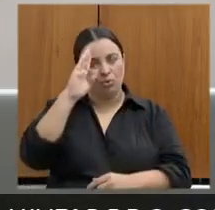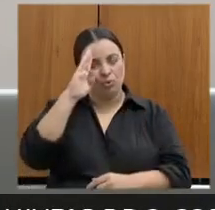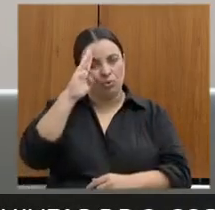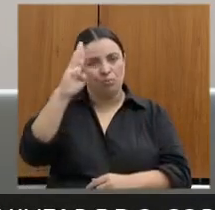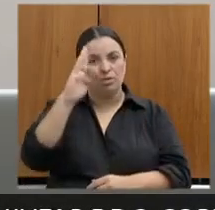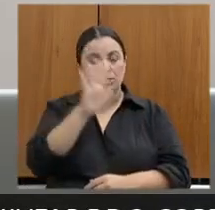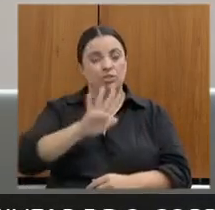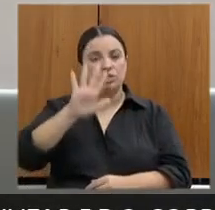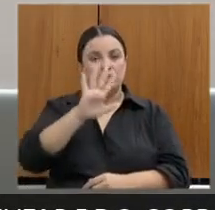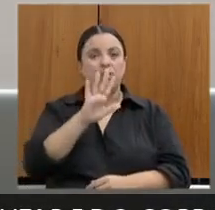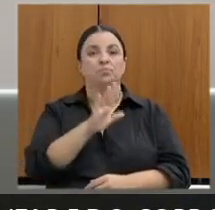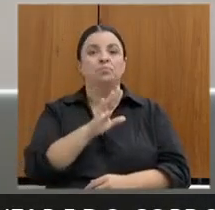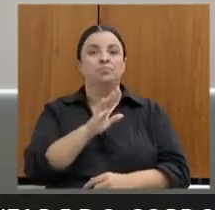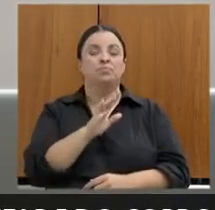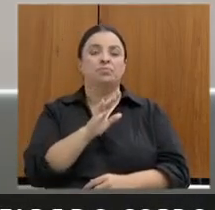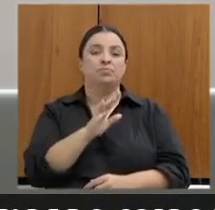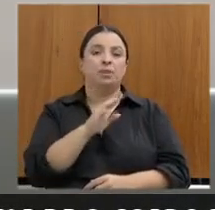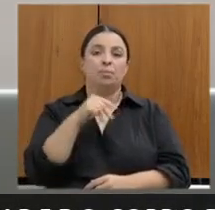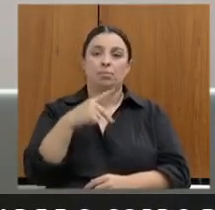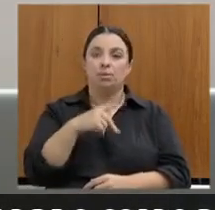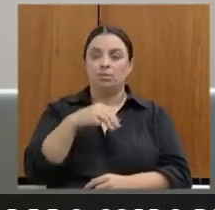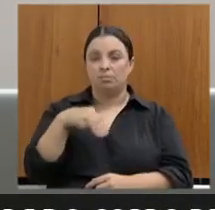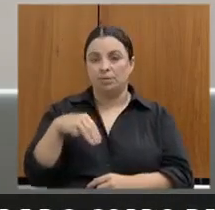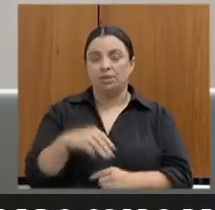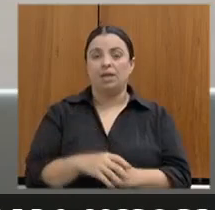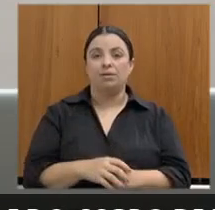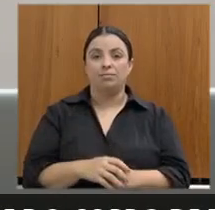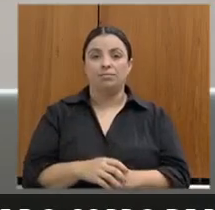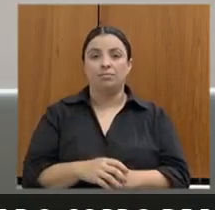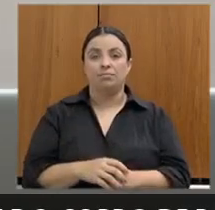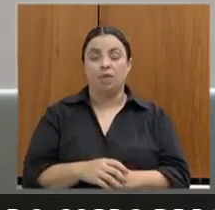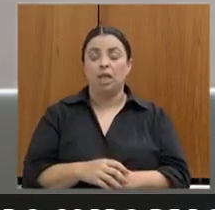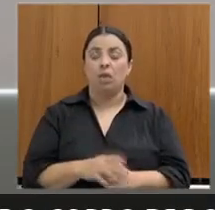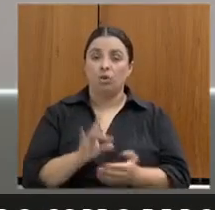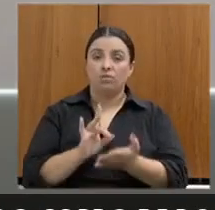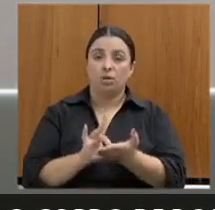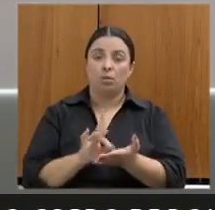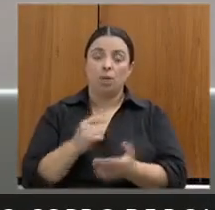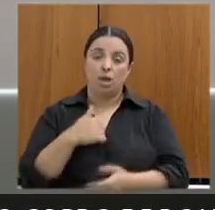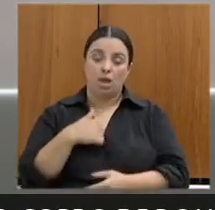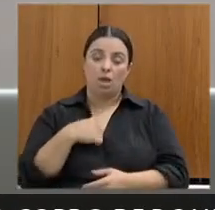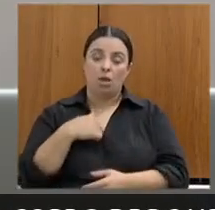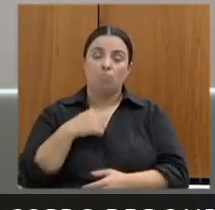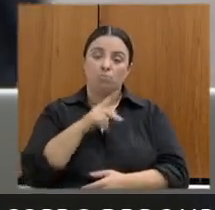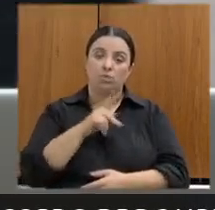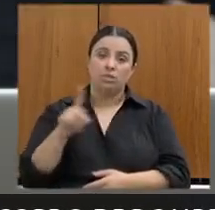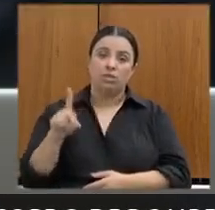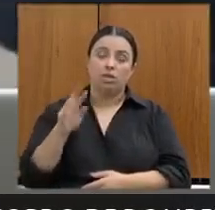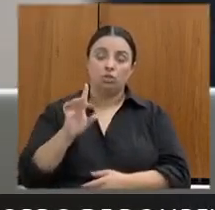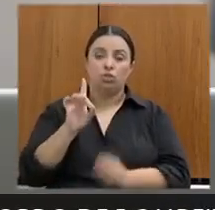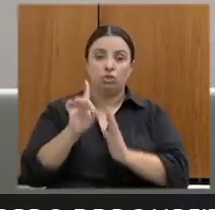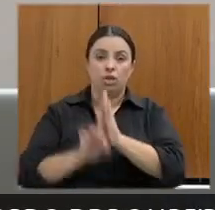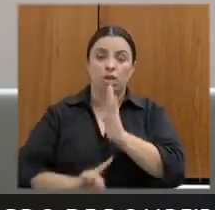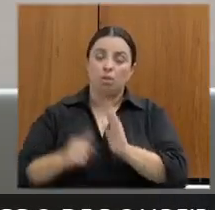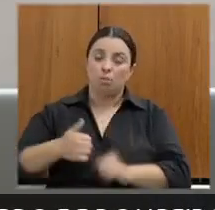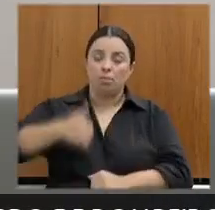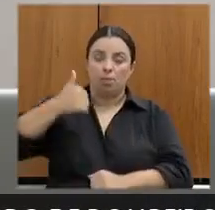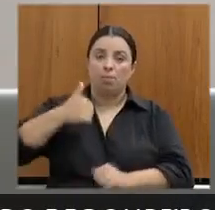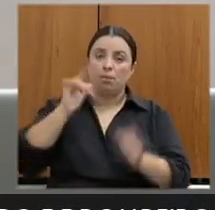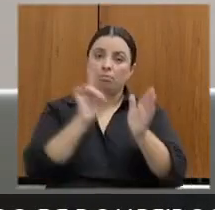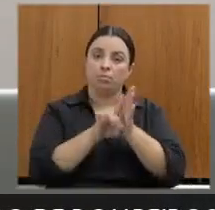eu oficialmente a gente tem direito a os primeiros questionamentos o Preside a comissão